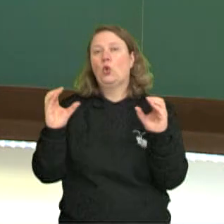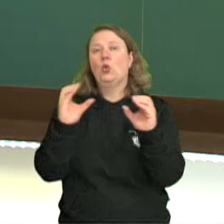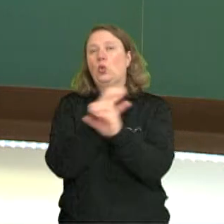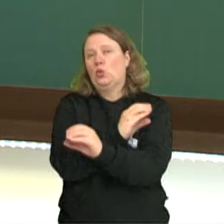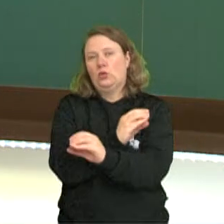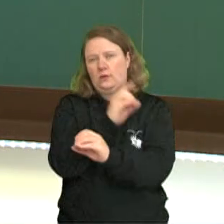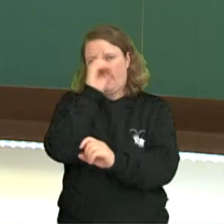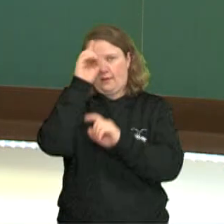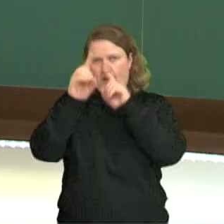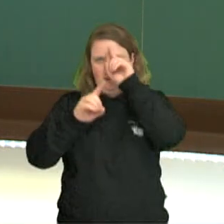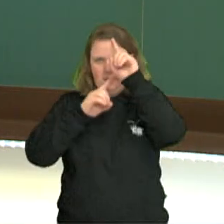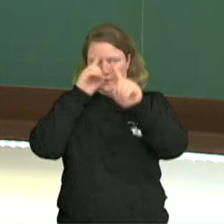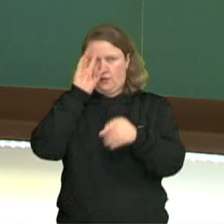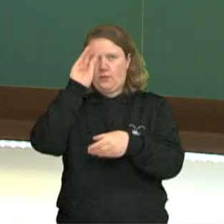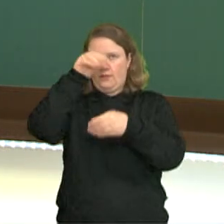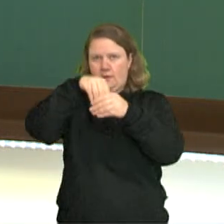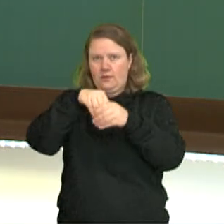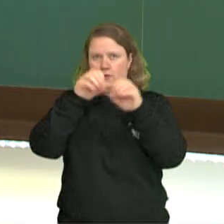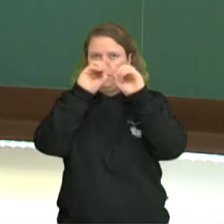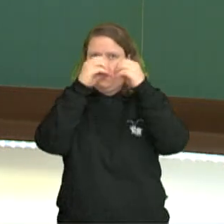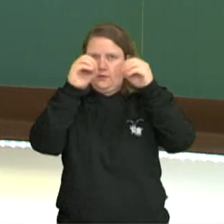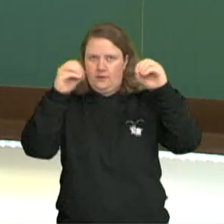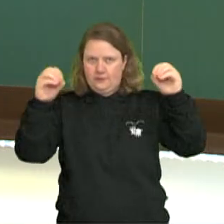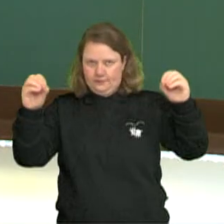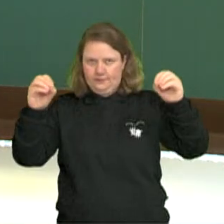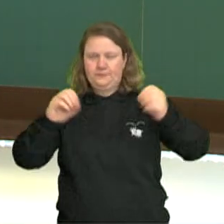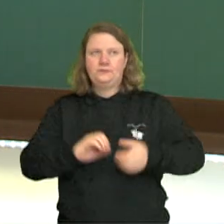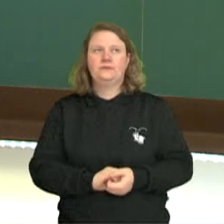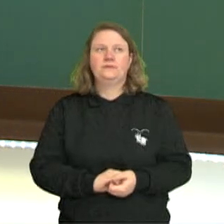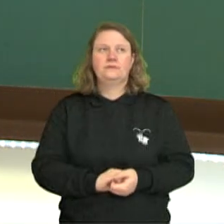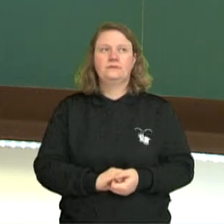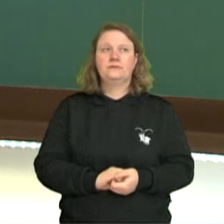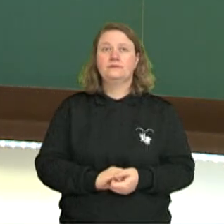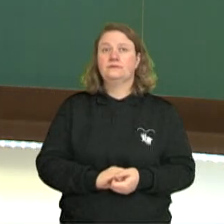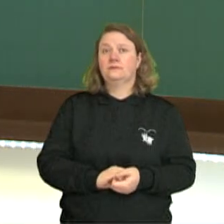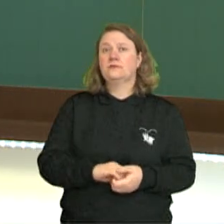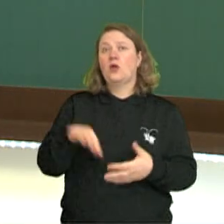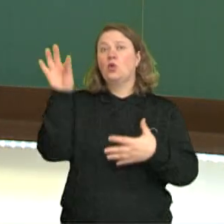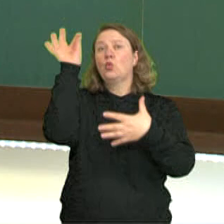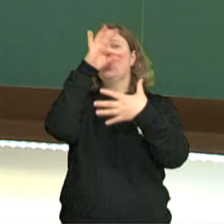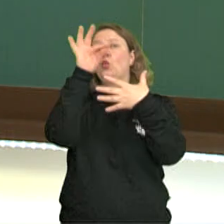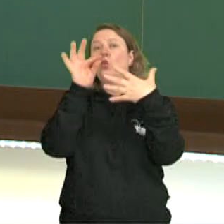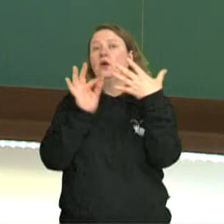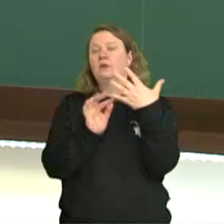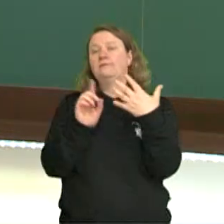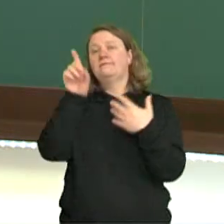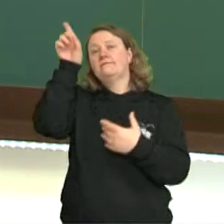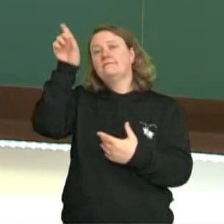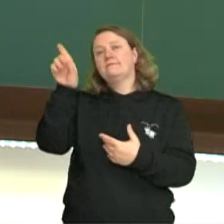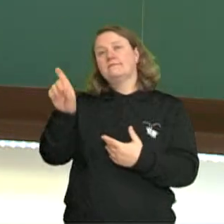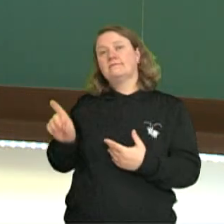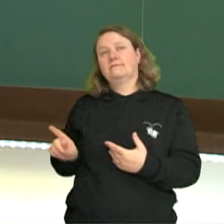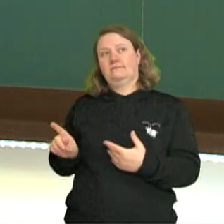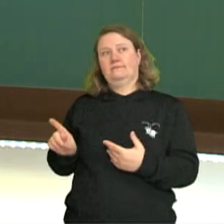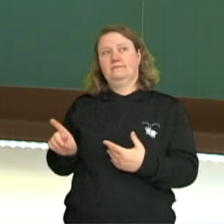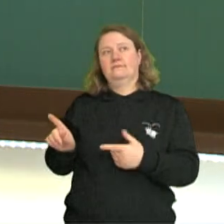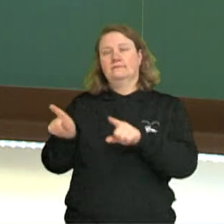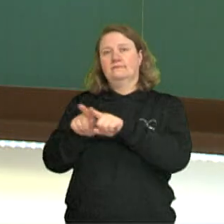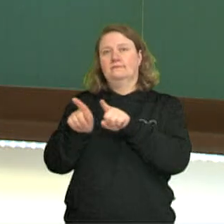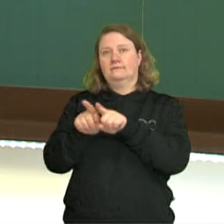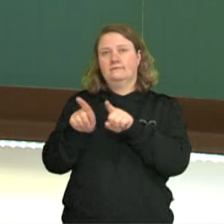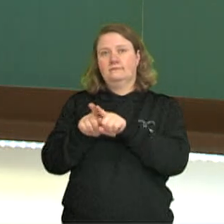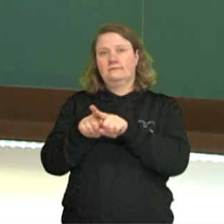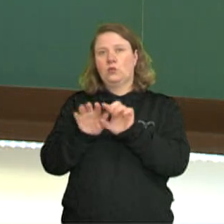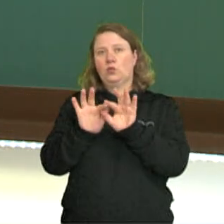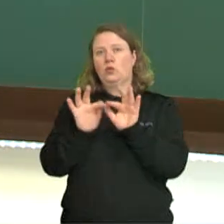uma ideia dentro das orações coordenadas, né? A classificação é basicamente essa. As orações coordenadas são